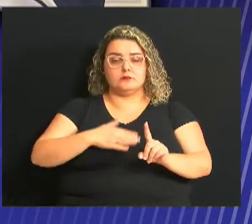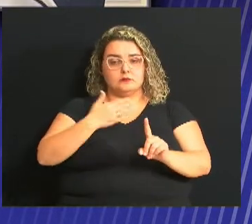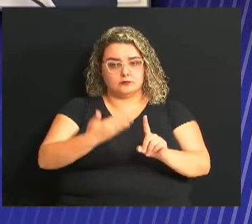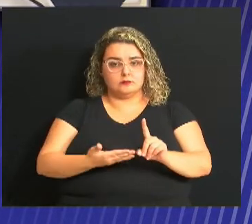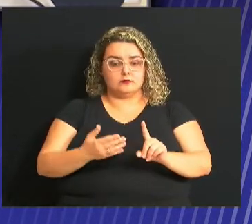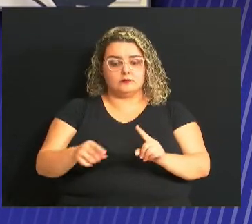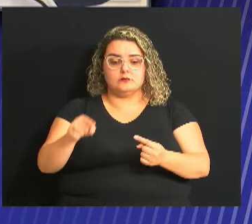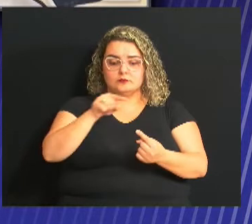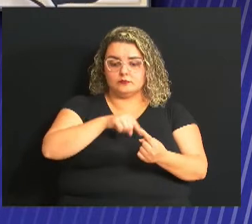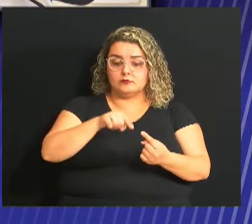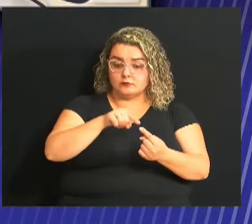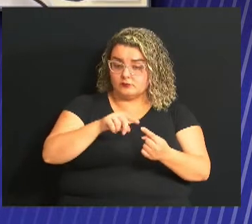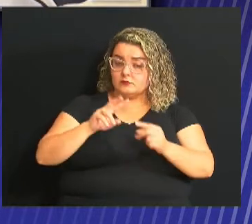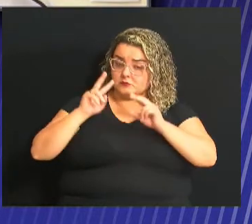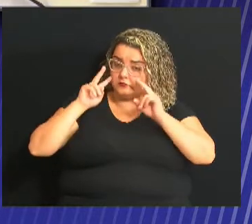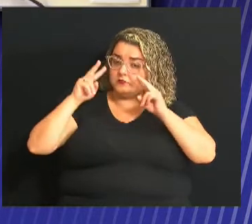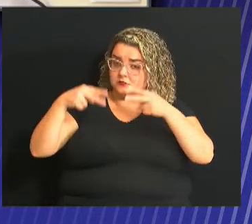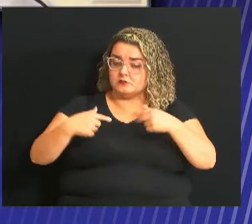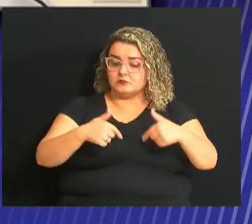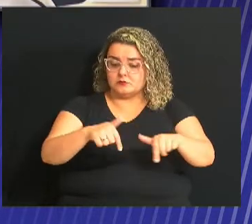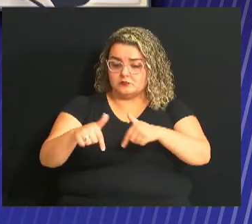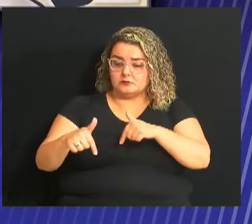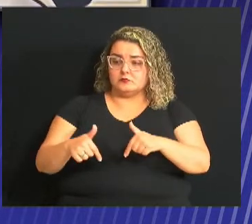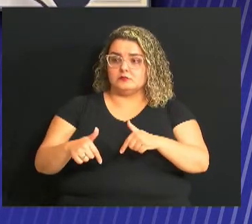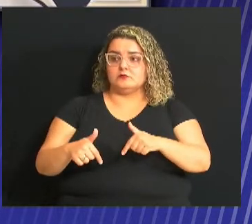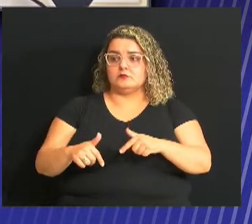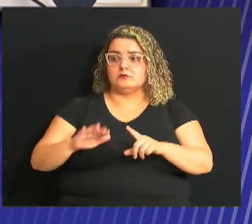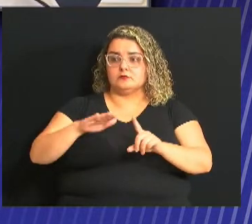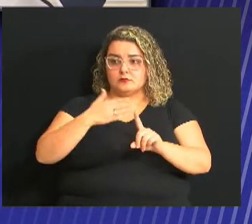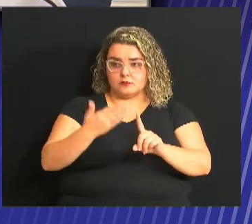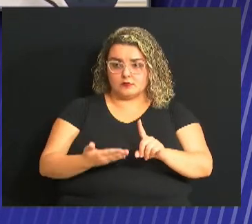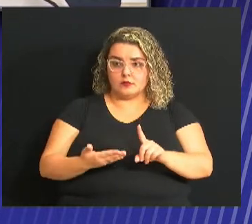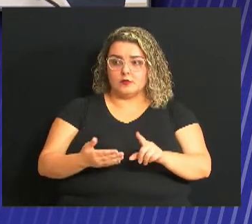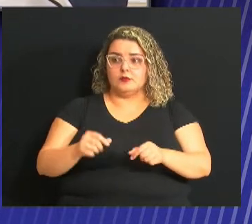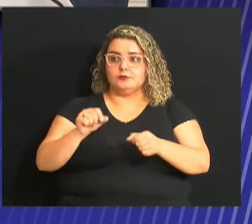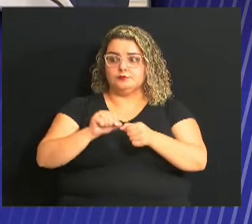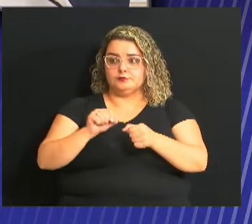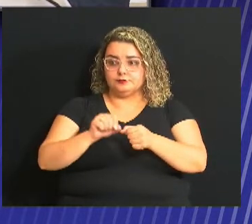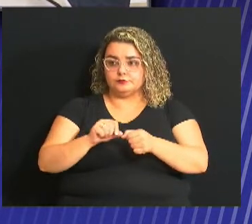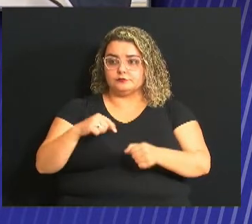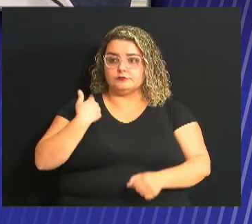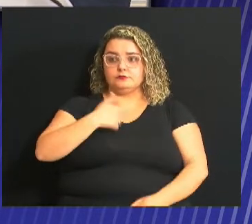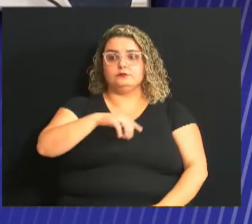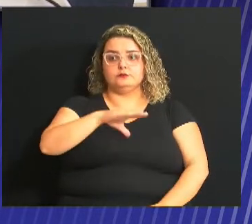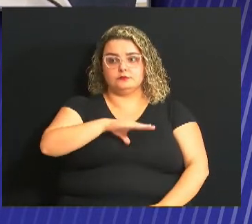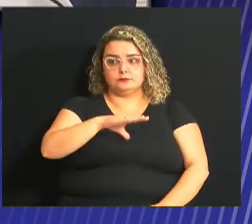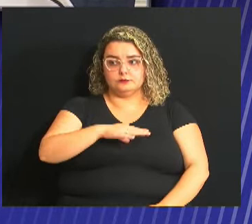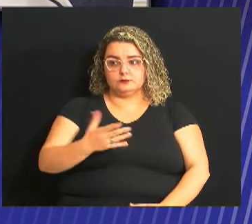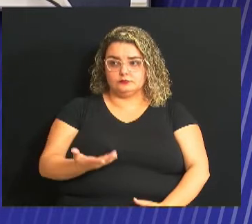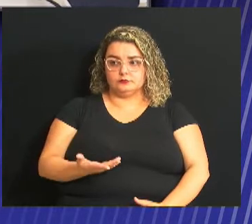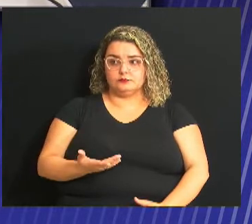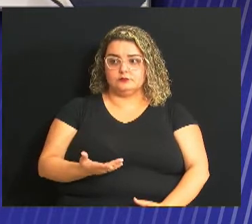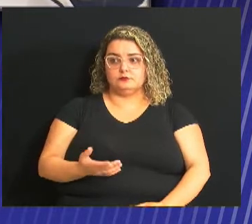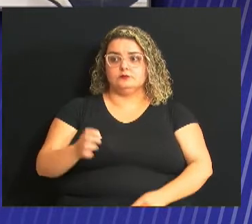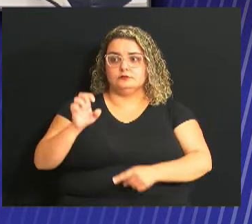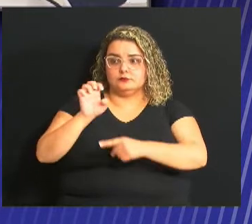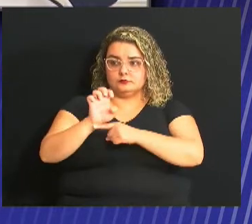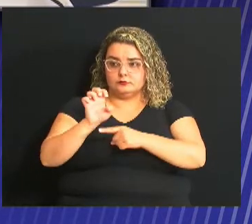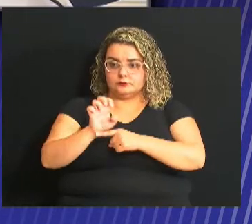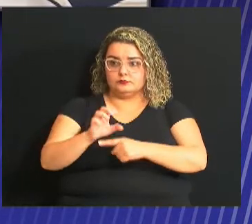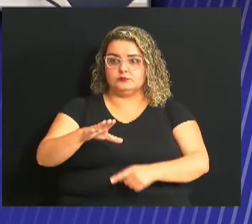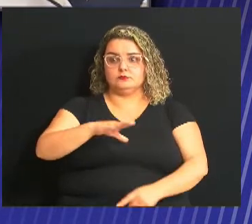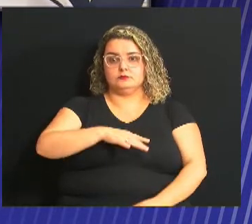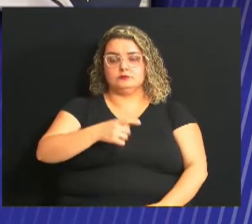é para nós reconhecermos o trabalho que os homenageados realizam em nossa cidade, em prol do Estado, em prol do